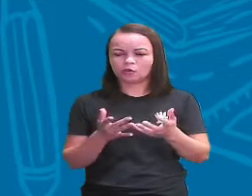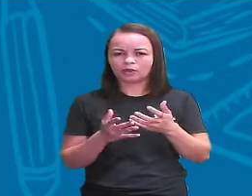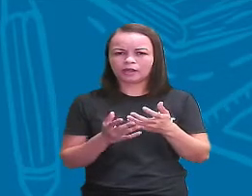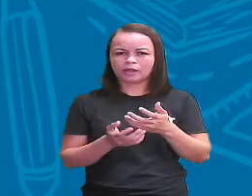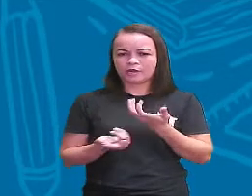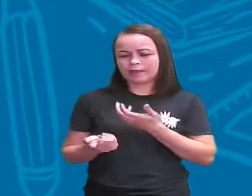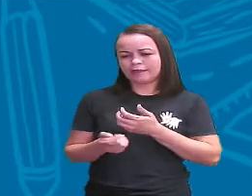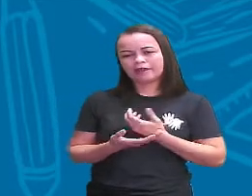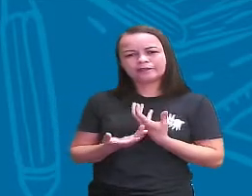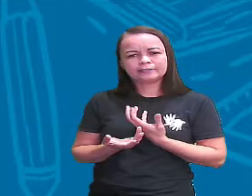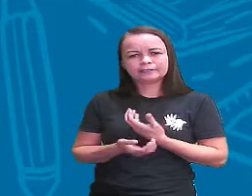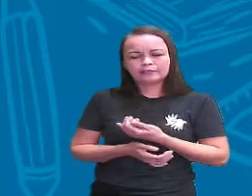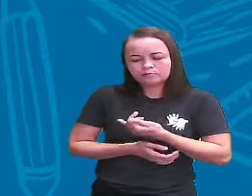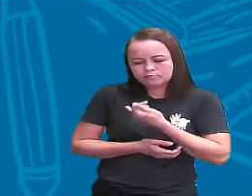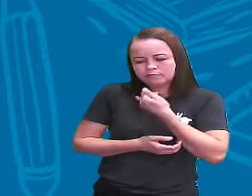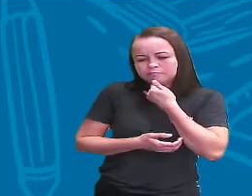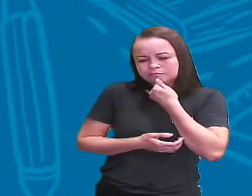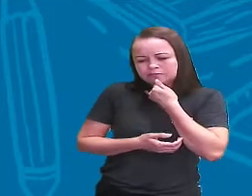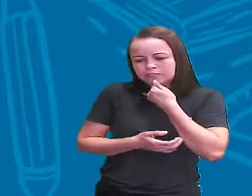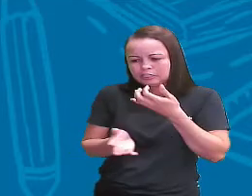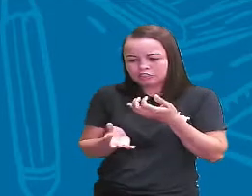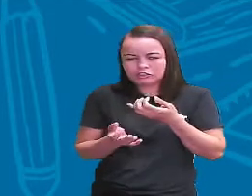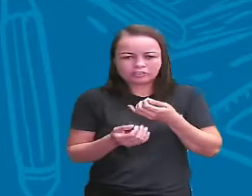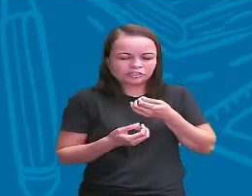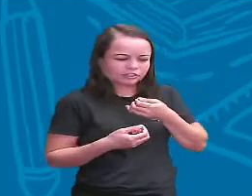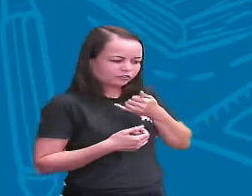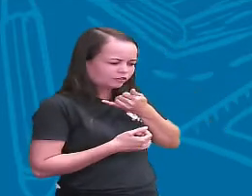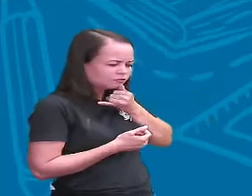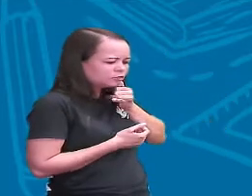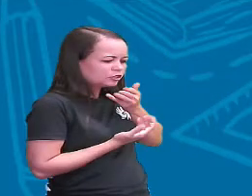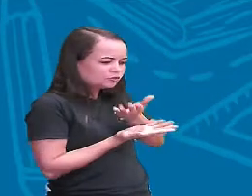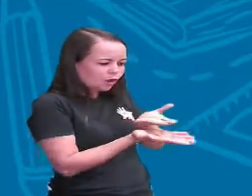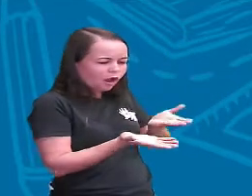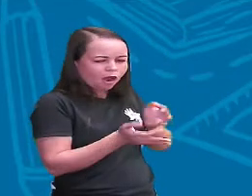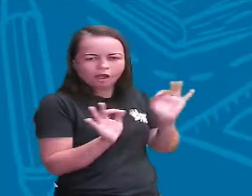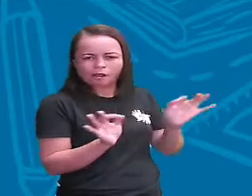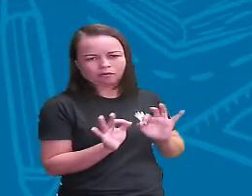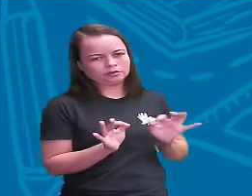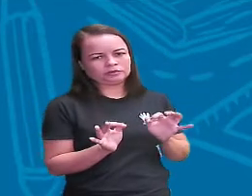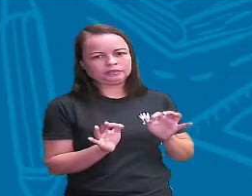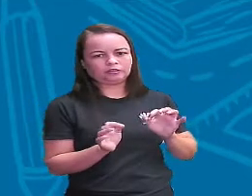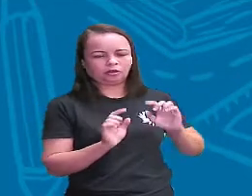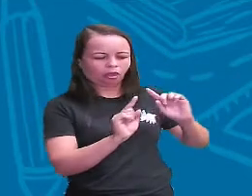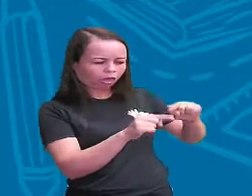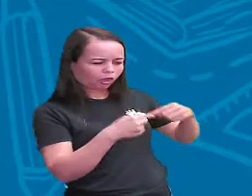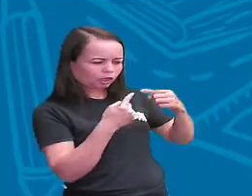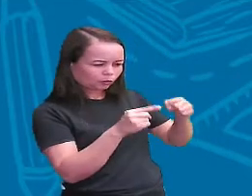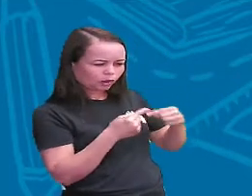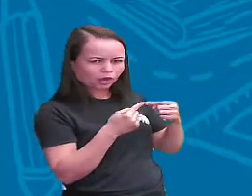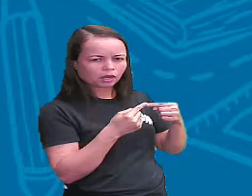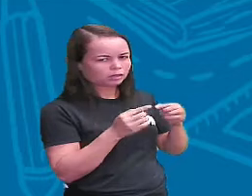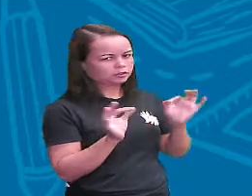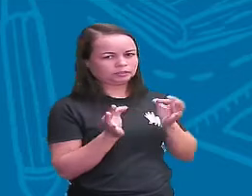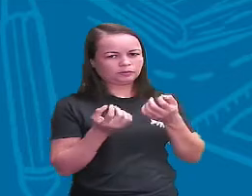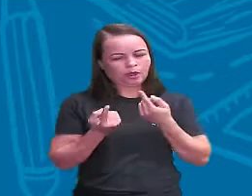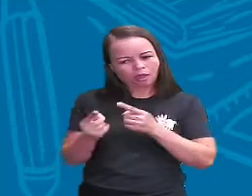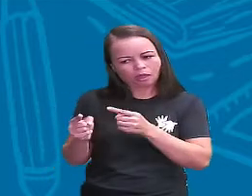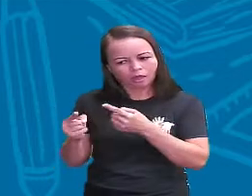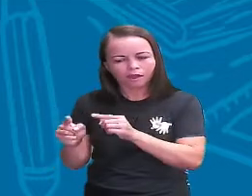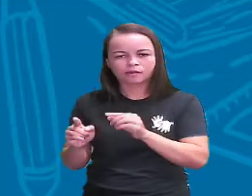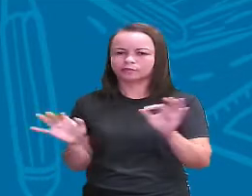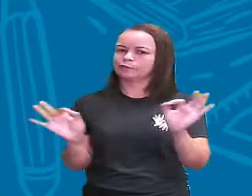ser magoado, a gente não magoa as pessoas, né? Se a gente não quer ser insultado, a gente também não deve insultar